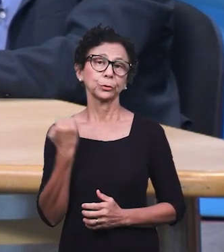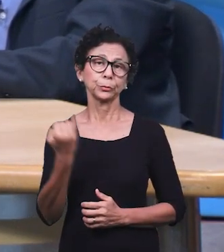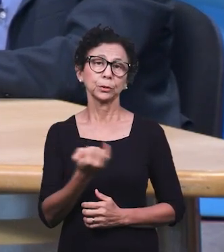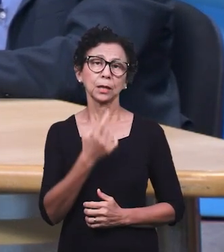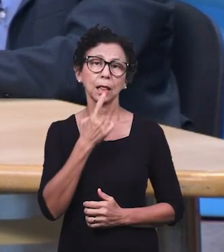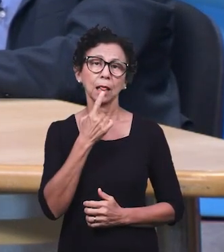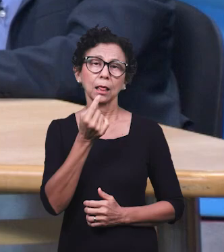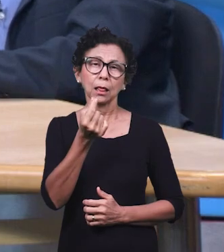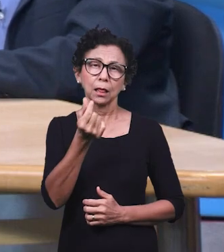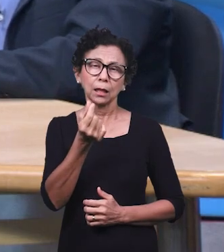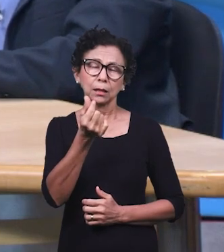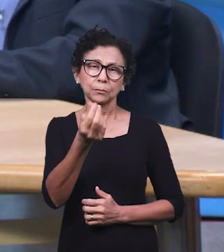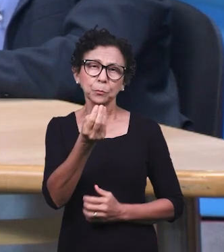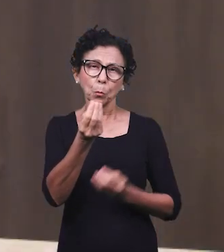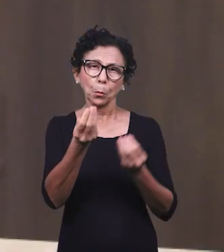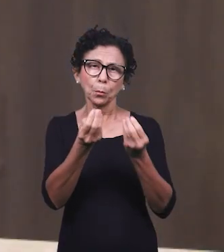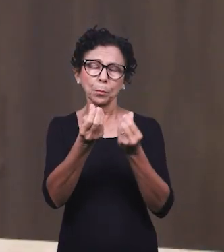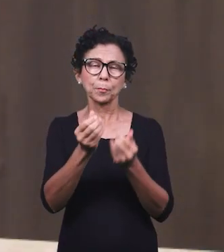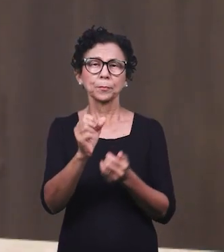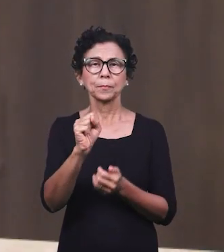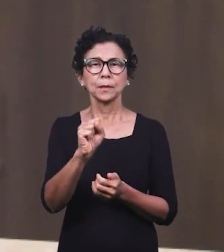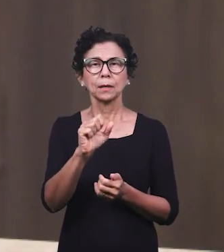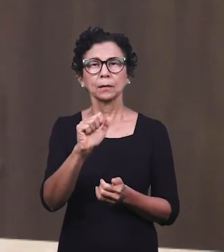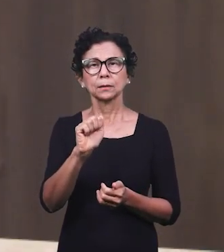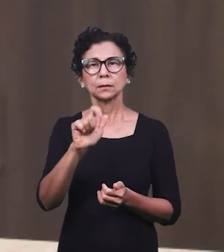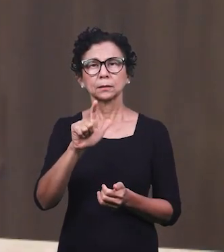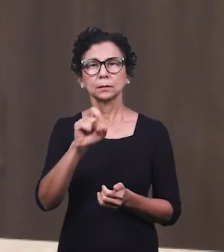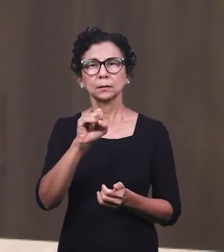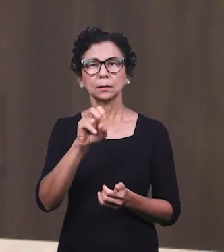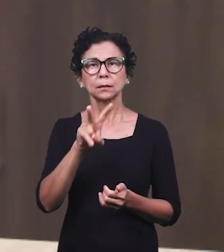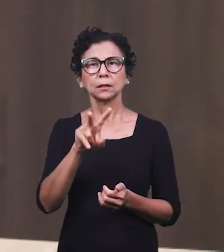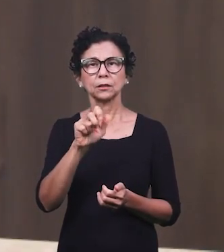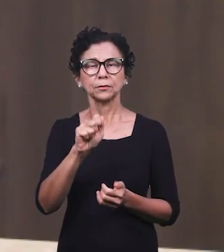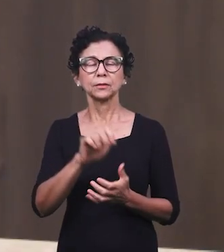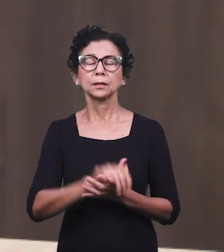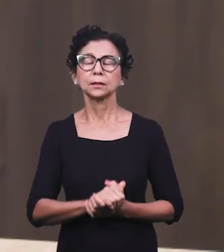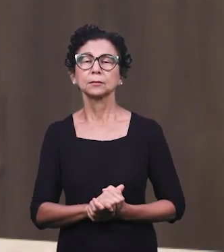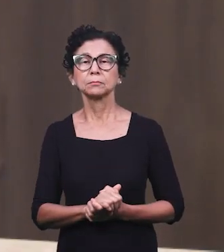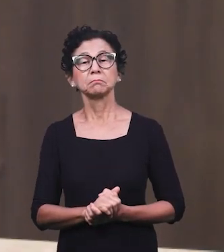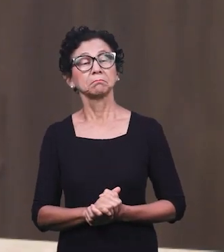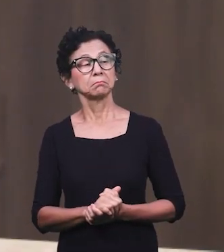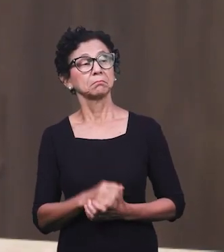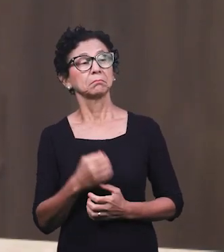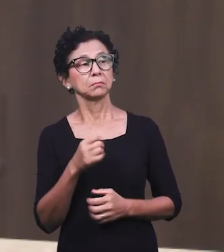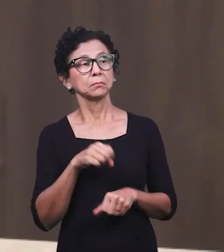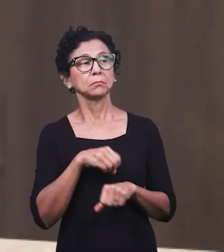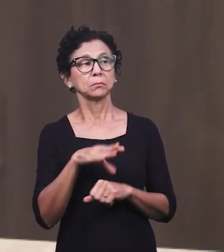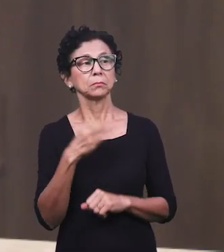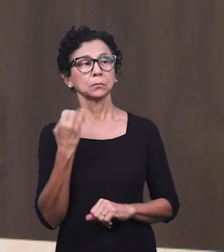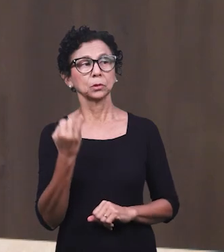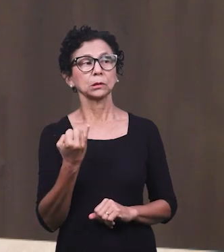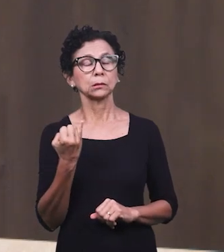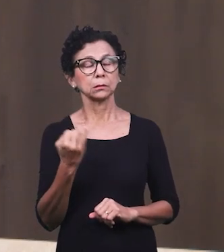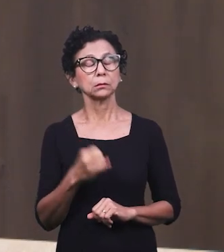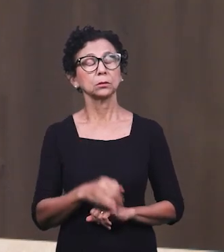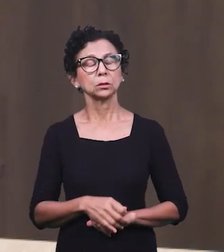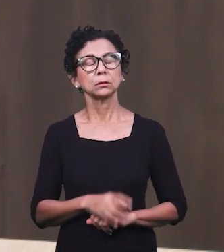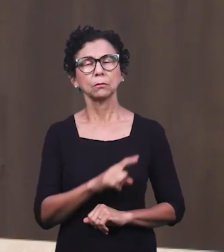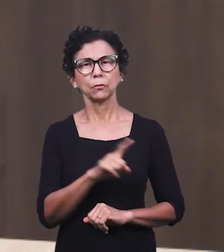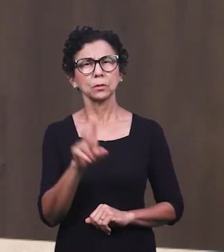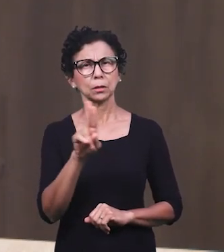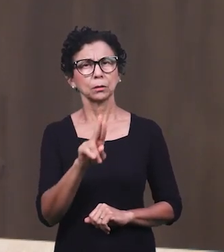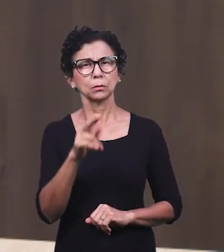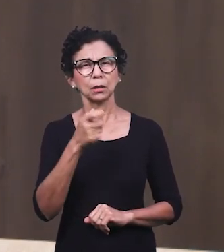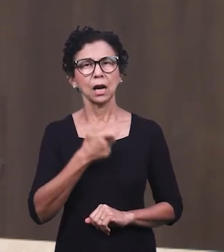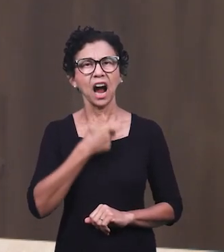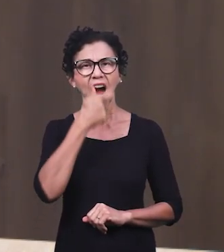importante. Perfeito. Tá aí uma dica que é importante para você, que volto a dizer